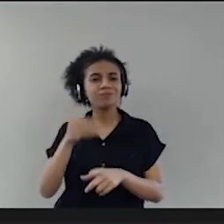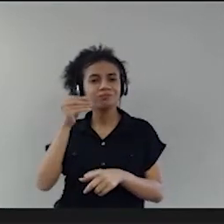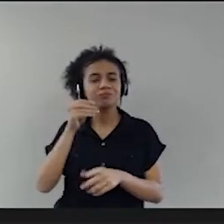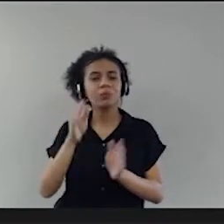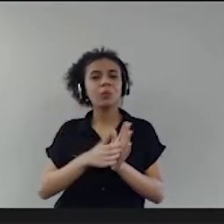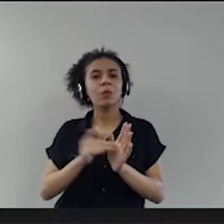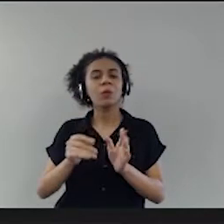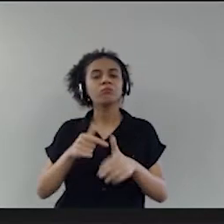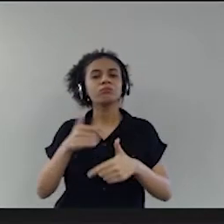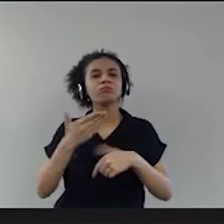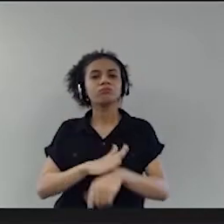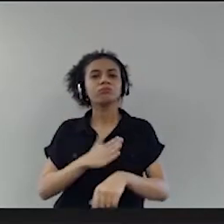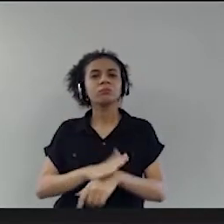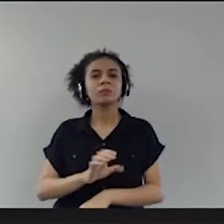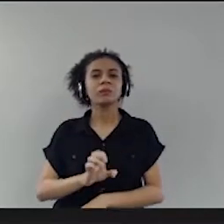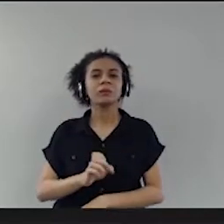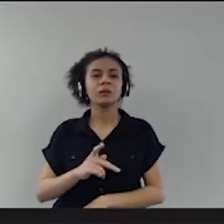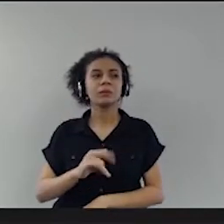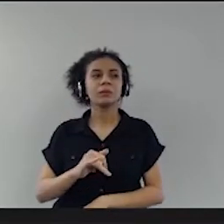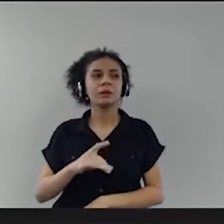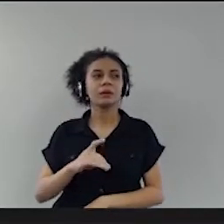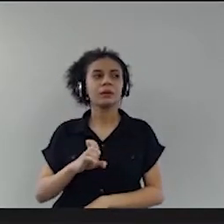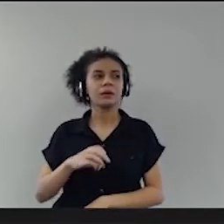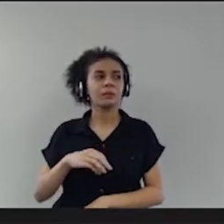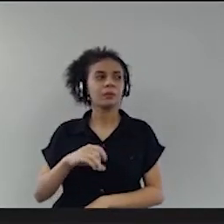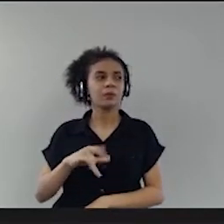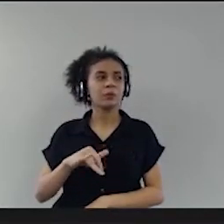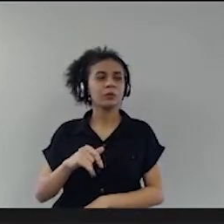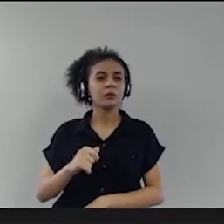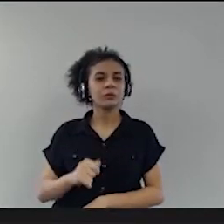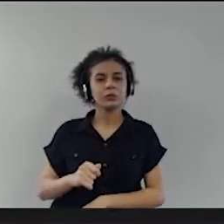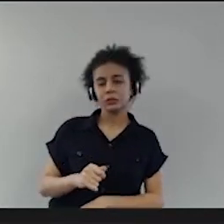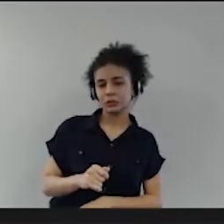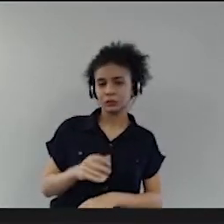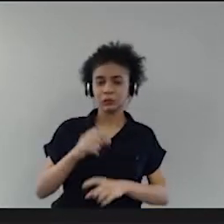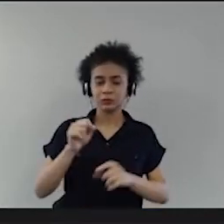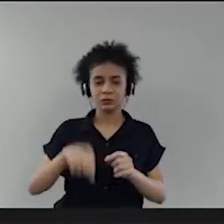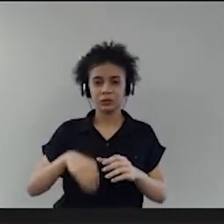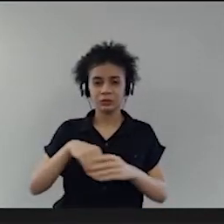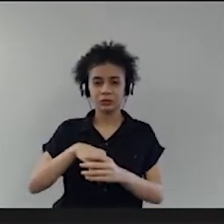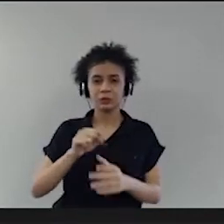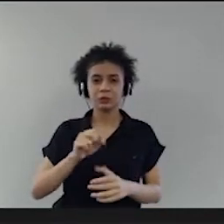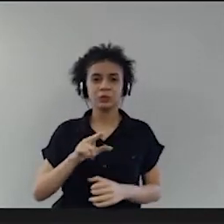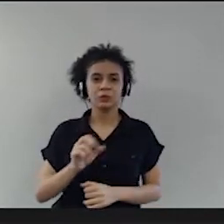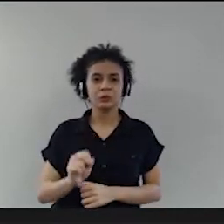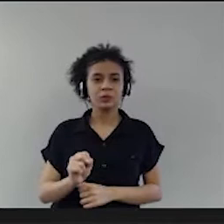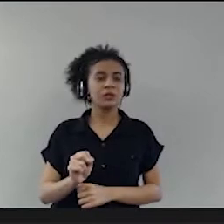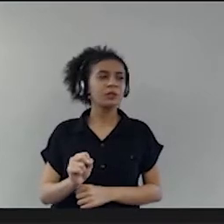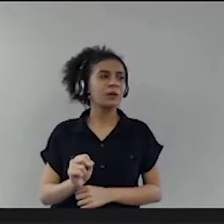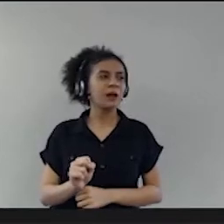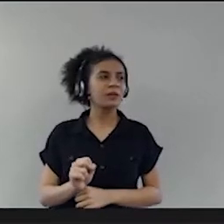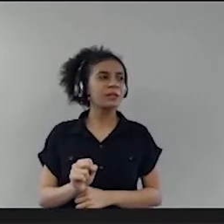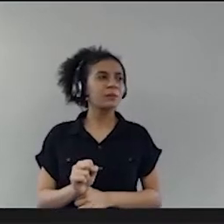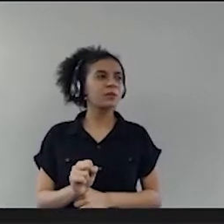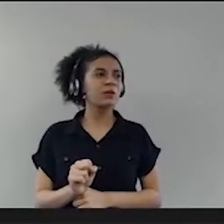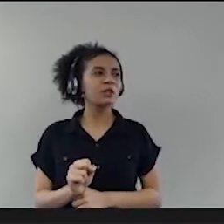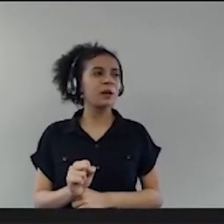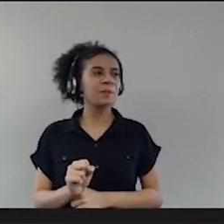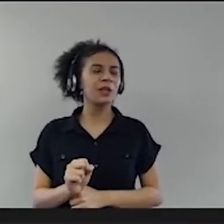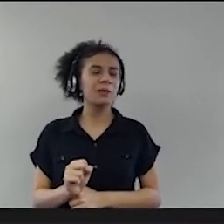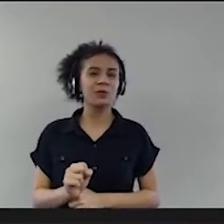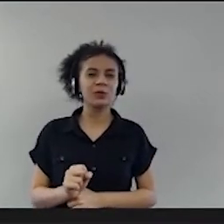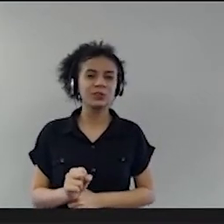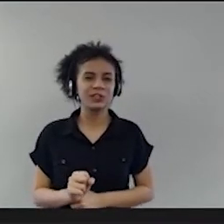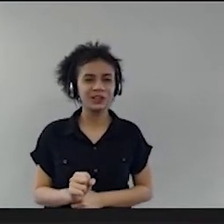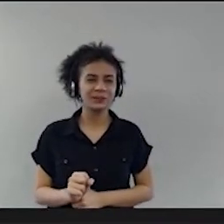em Epidemiologia Aplicada aos Serviços do SUS, pelo Center for Disease Control and